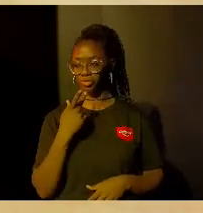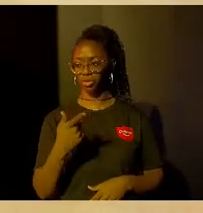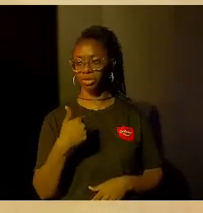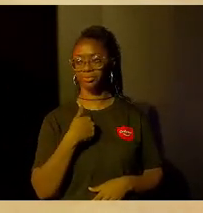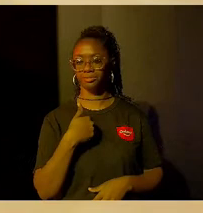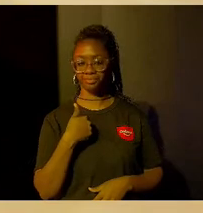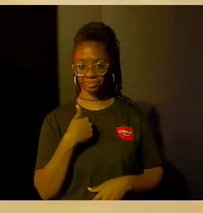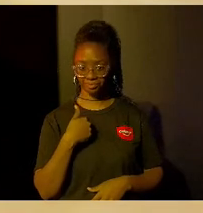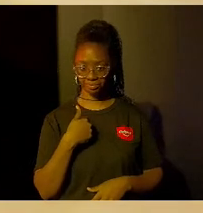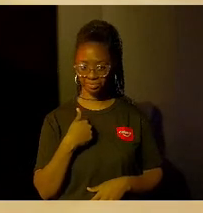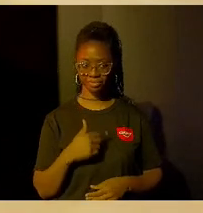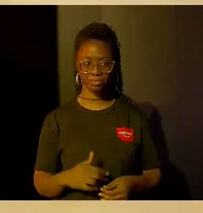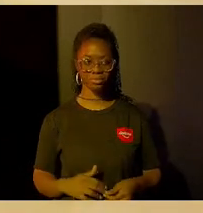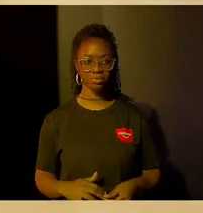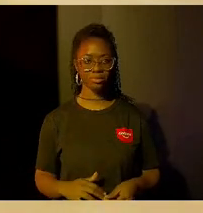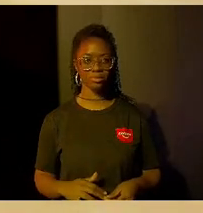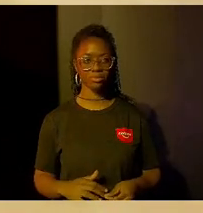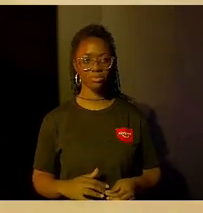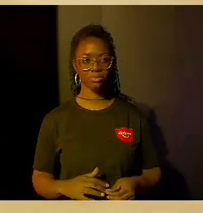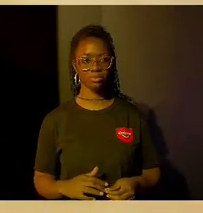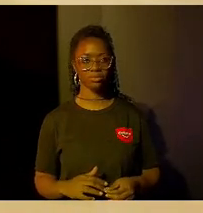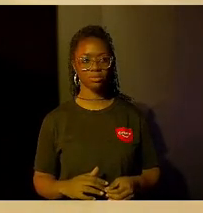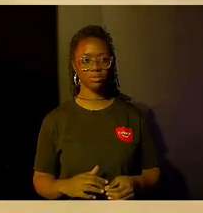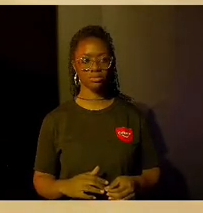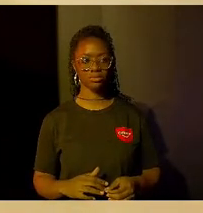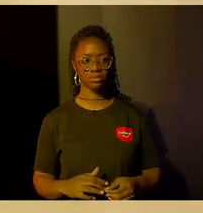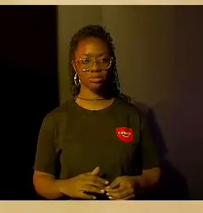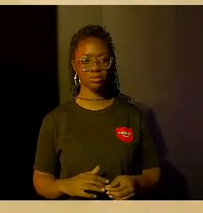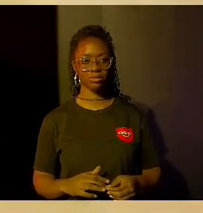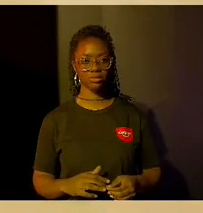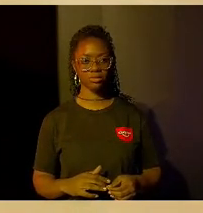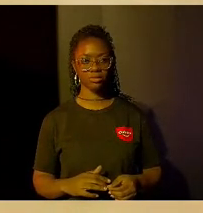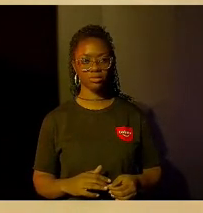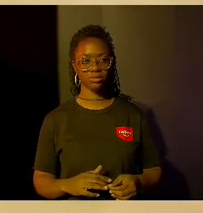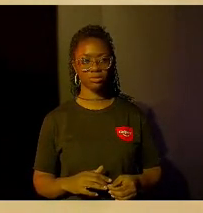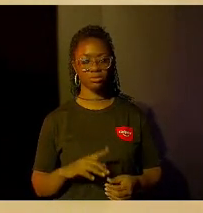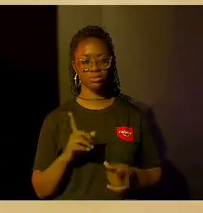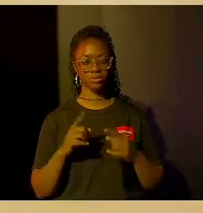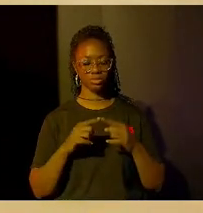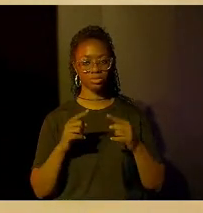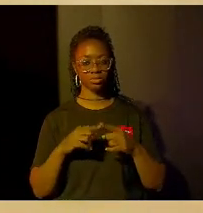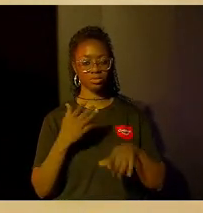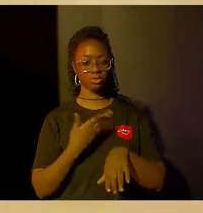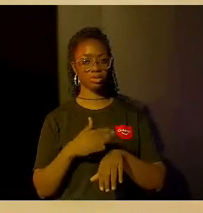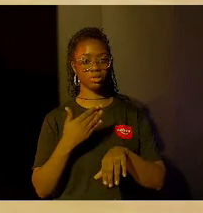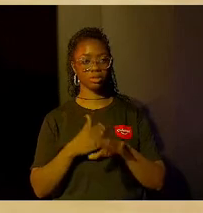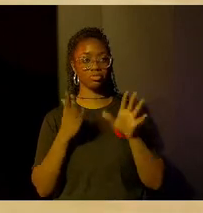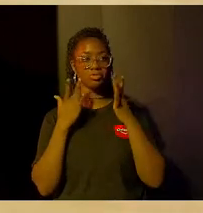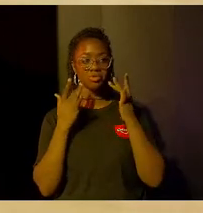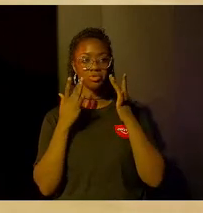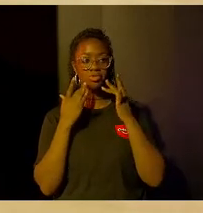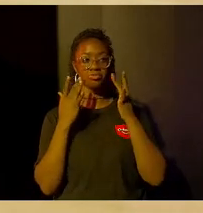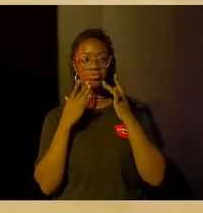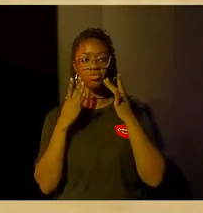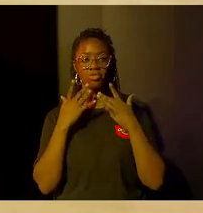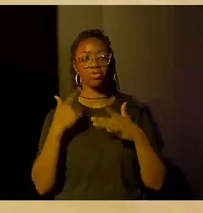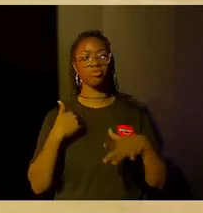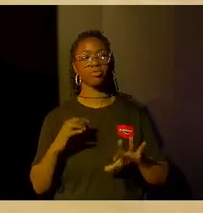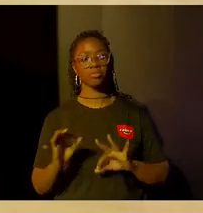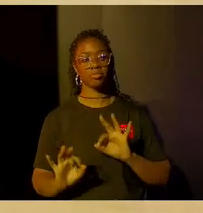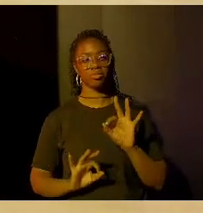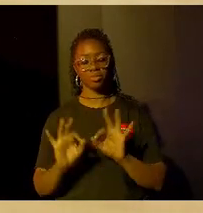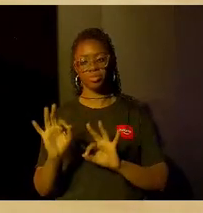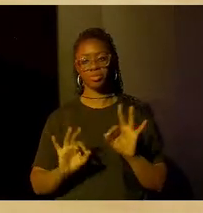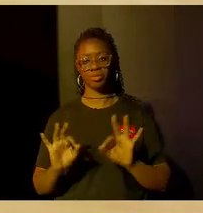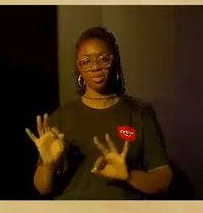e que vem como exercício totalmente teatral vem no improviso e eu vou aperfeiçoando esse improviso que